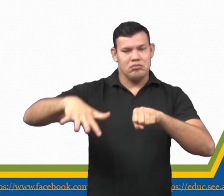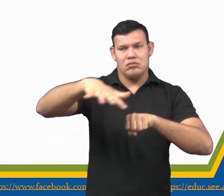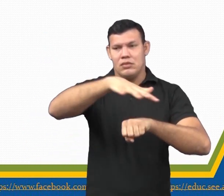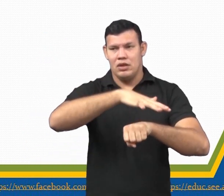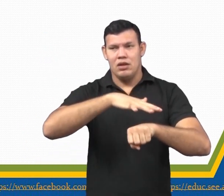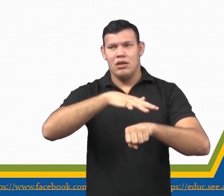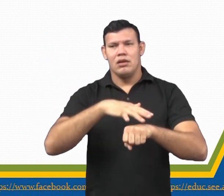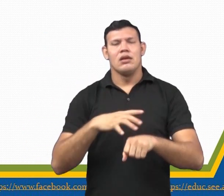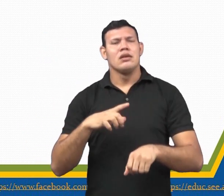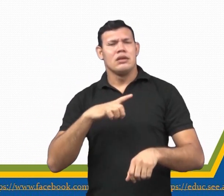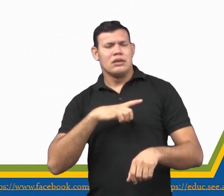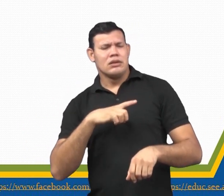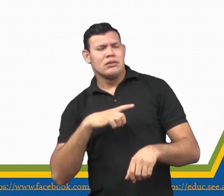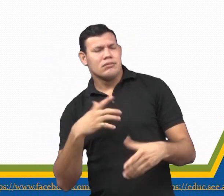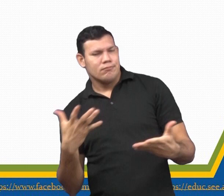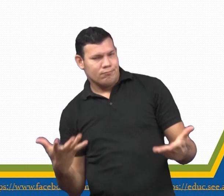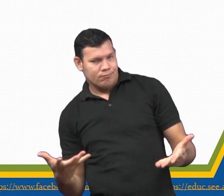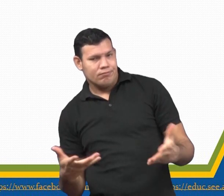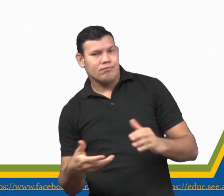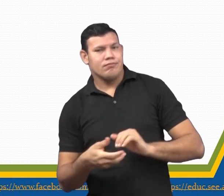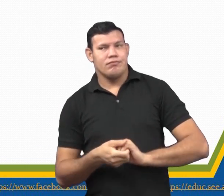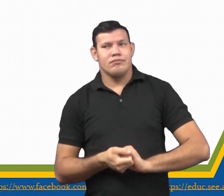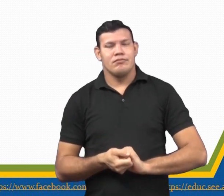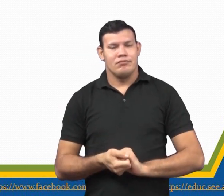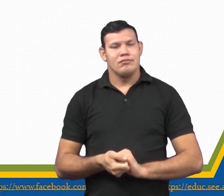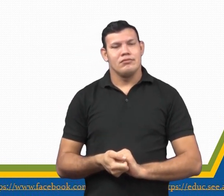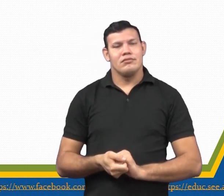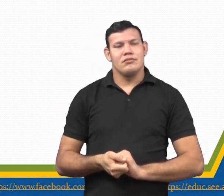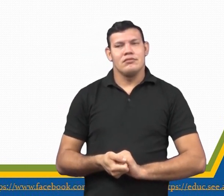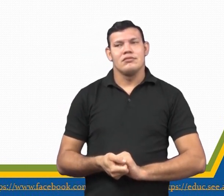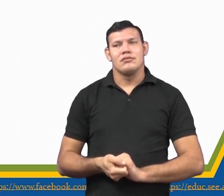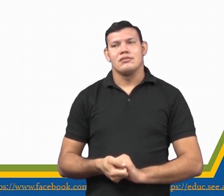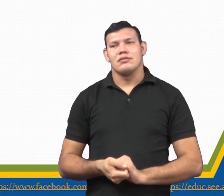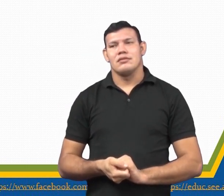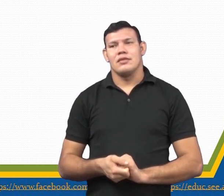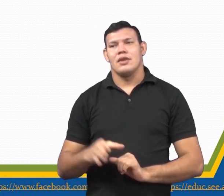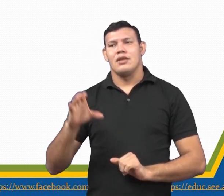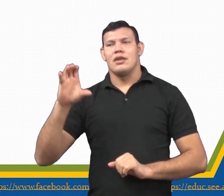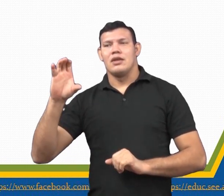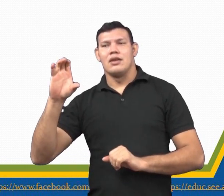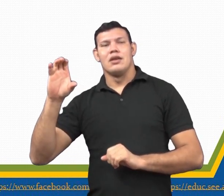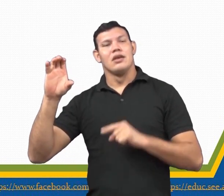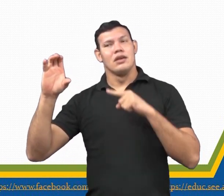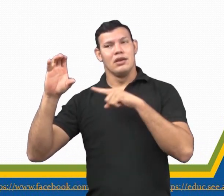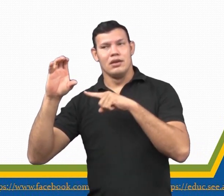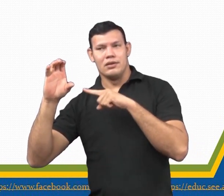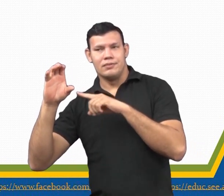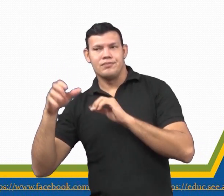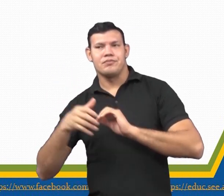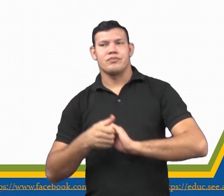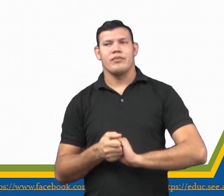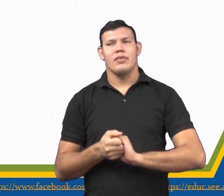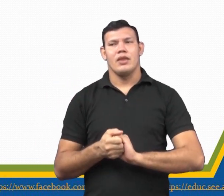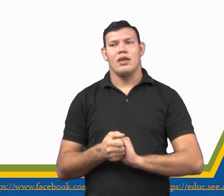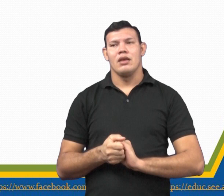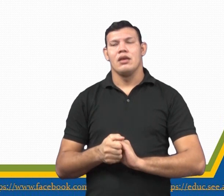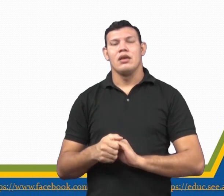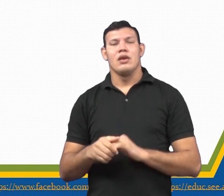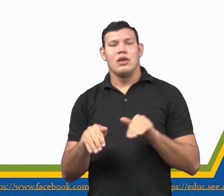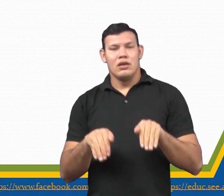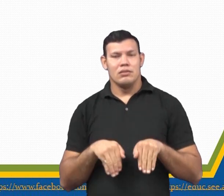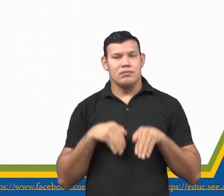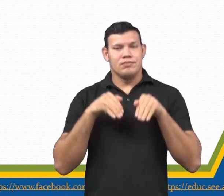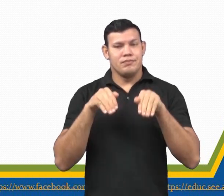e por vários grupos de ilhas localizadas no Oceano Atlântico. Letra C. Com exceção da Nova Zelândia e